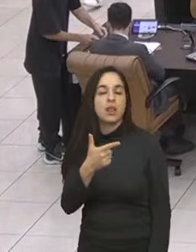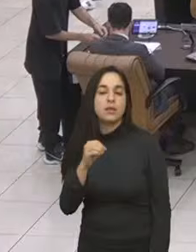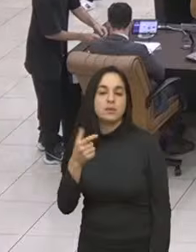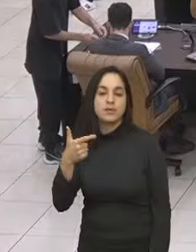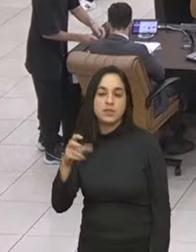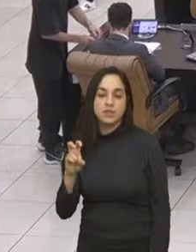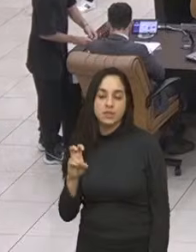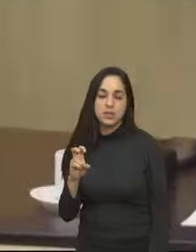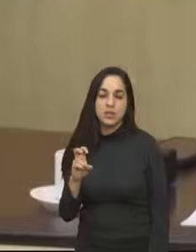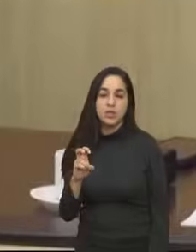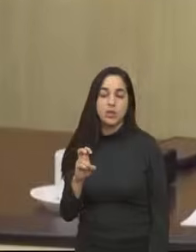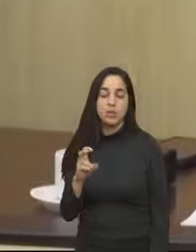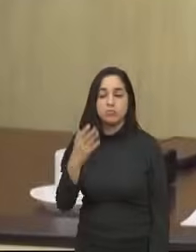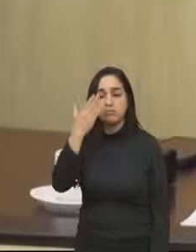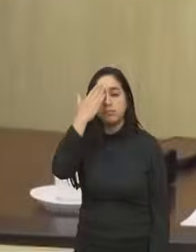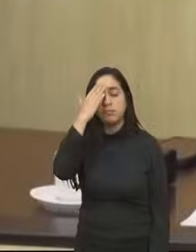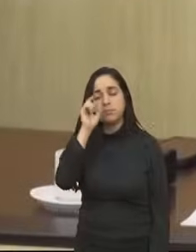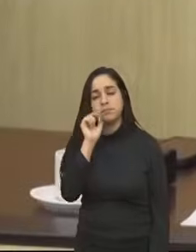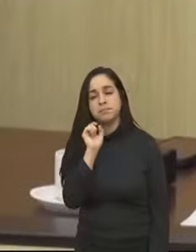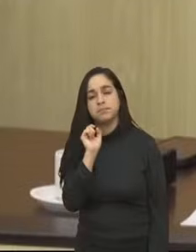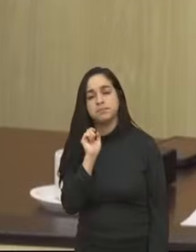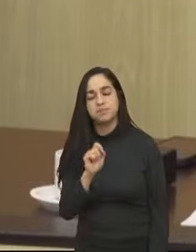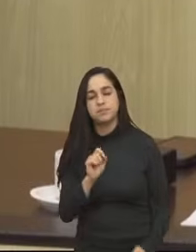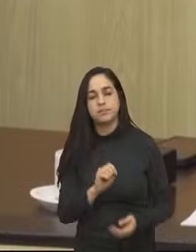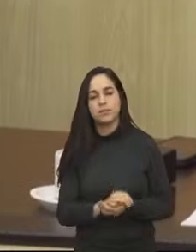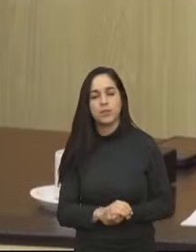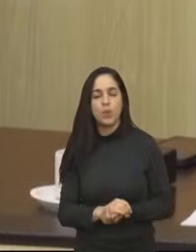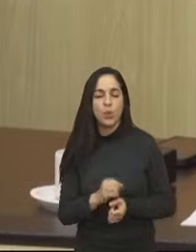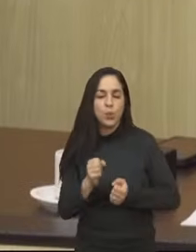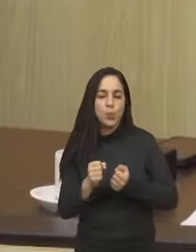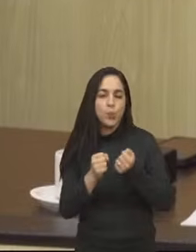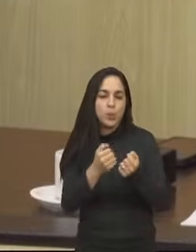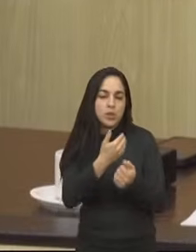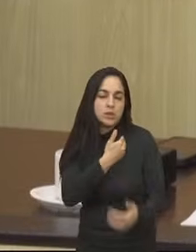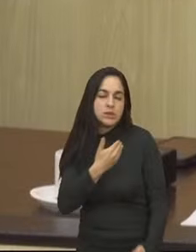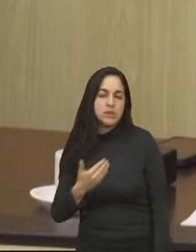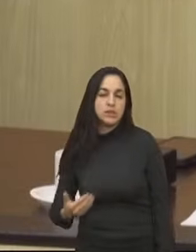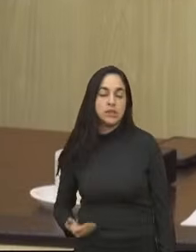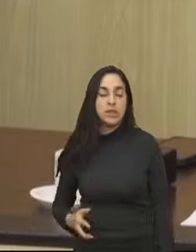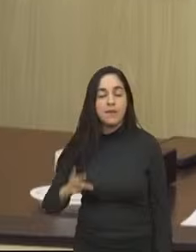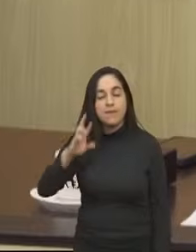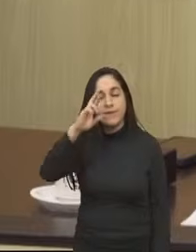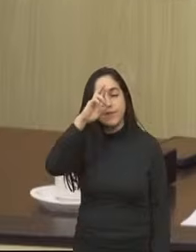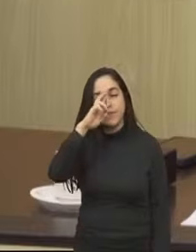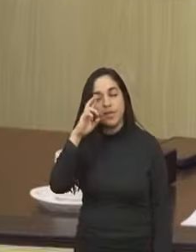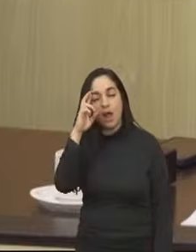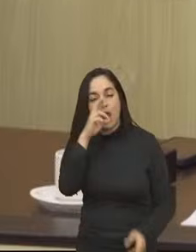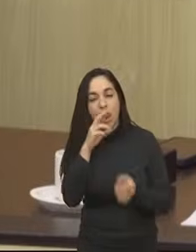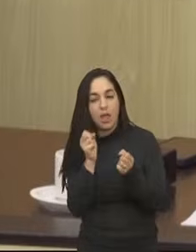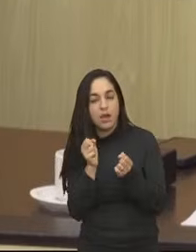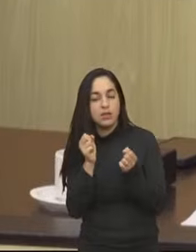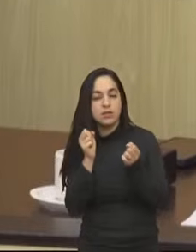77/2025. Considerando a prerrogativa do Poder Legislativo em fiscalizar atos, ações,